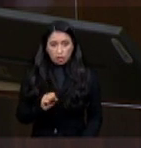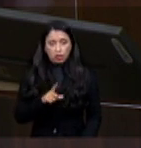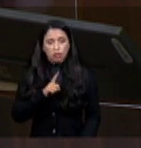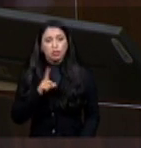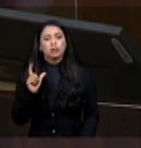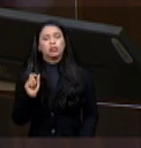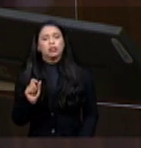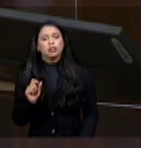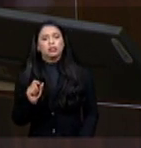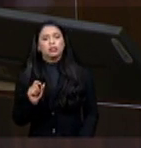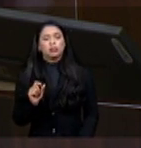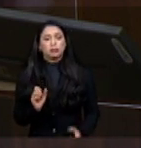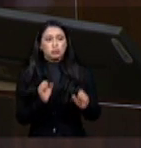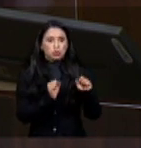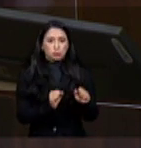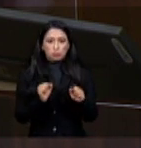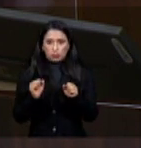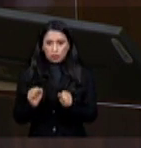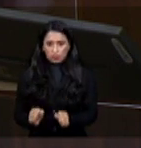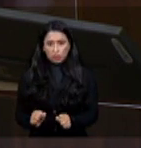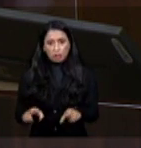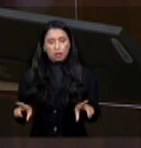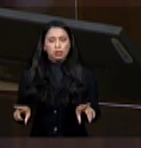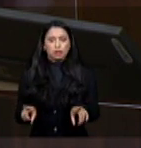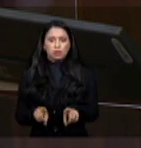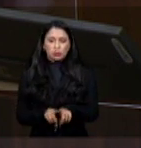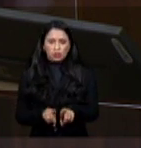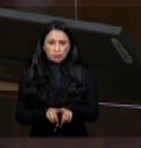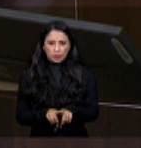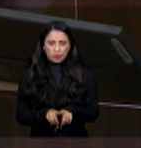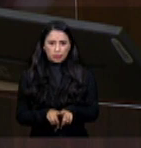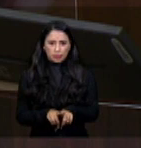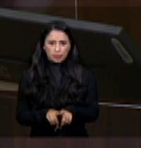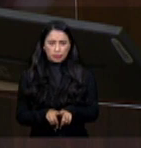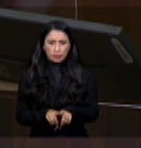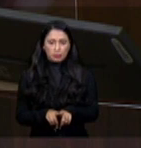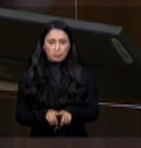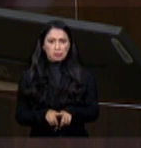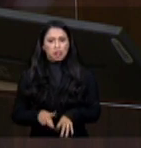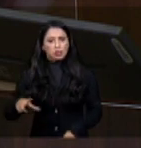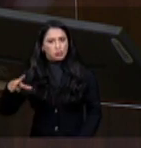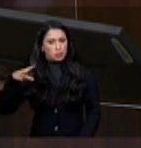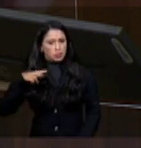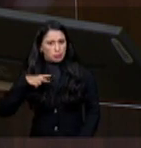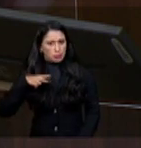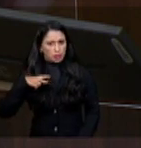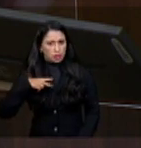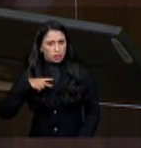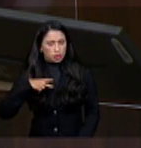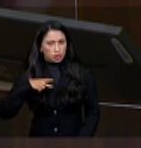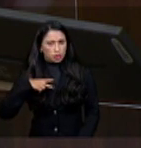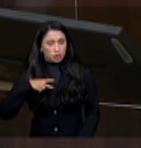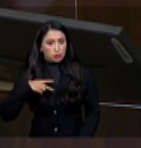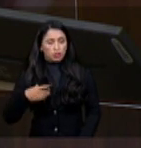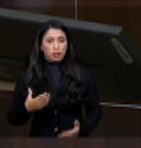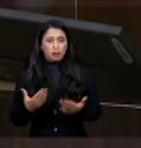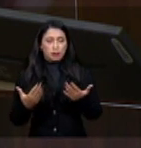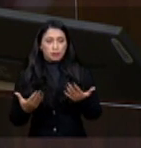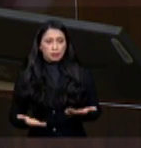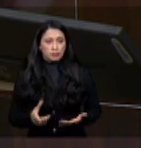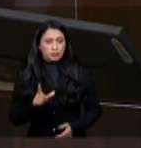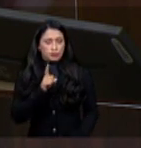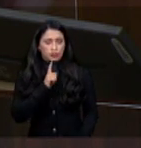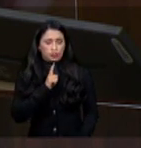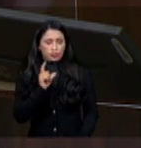no âmbito dos poderes como também não é a a vida privada a são